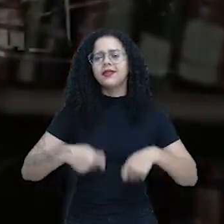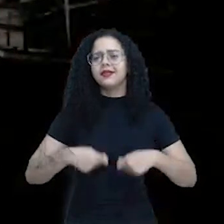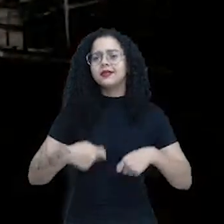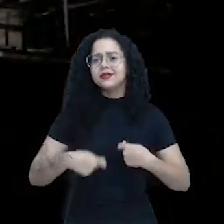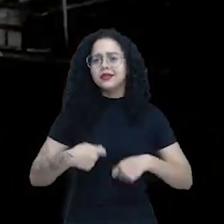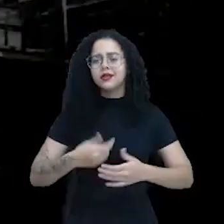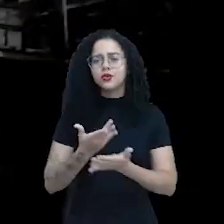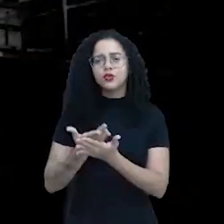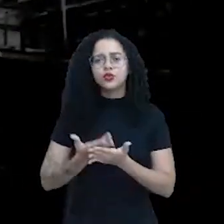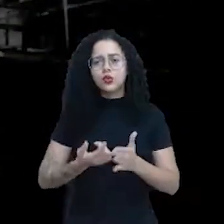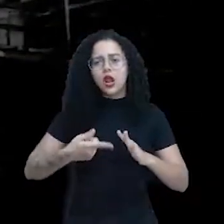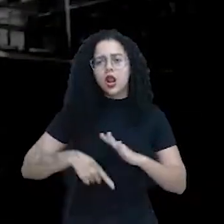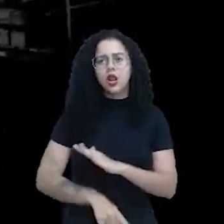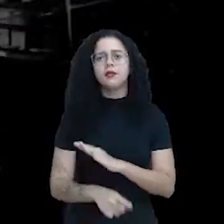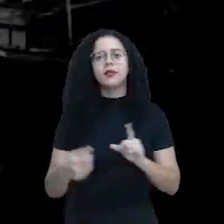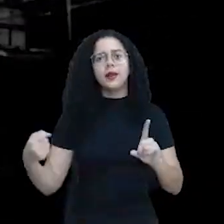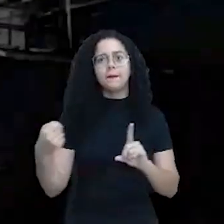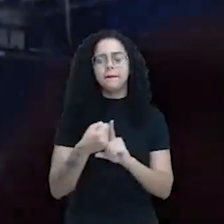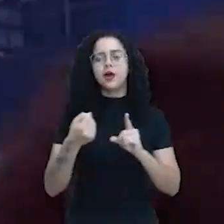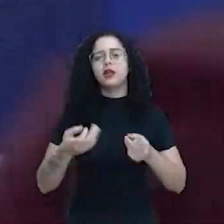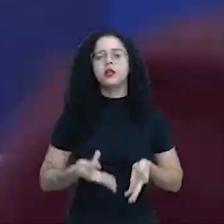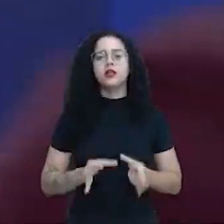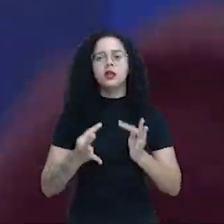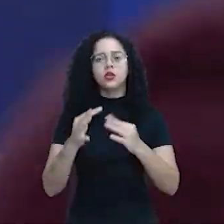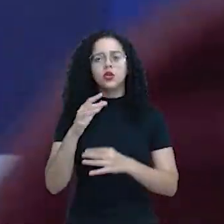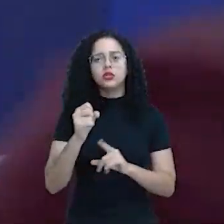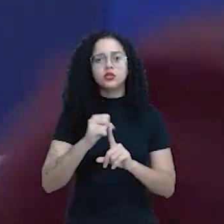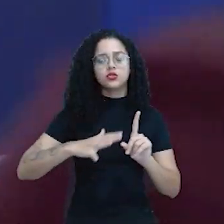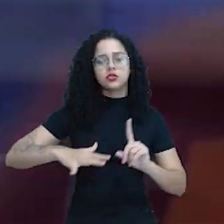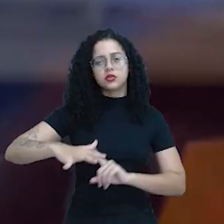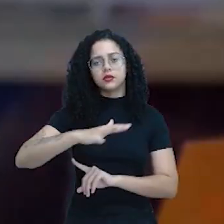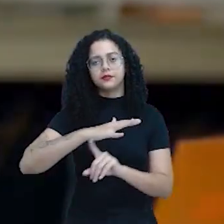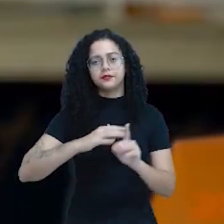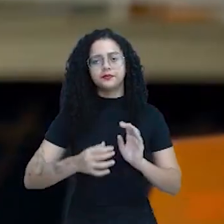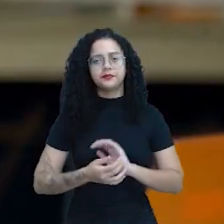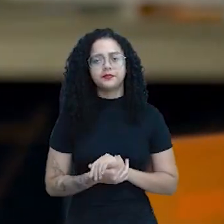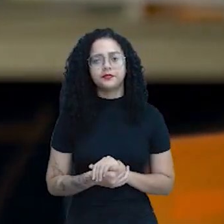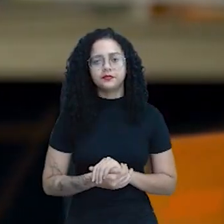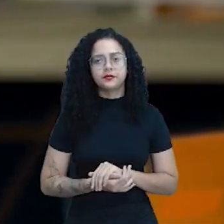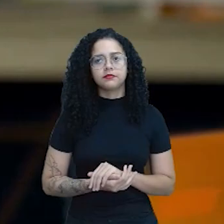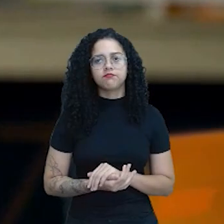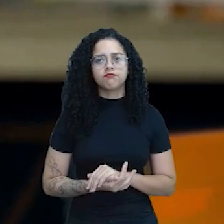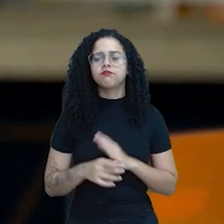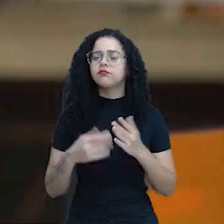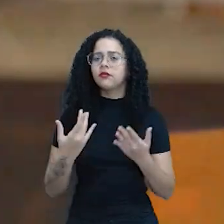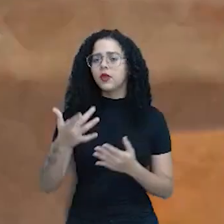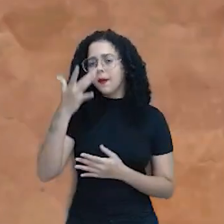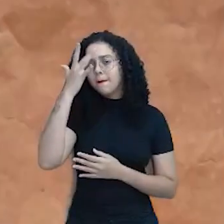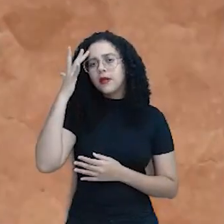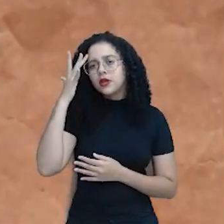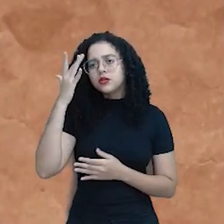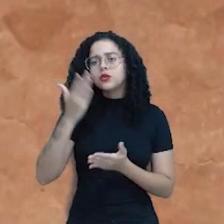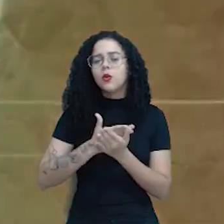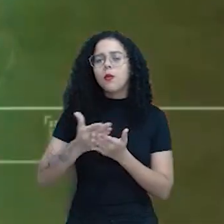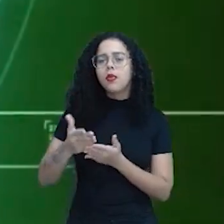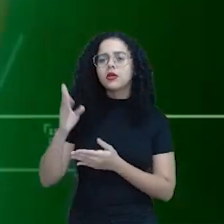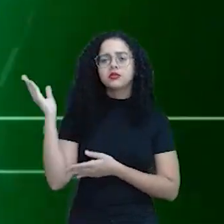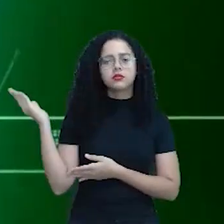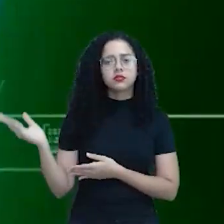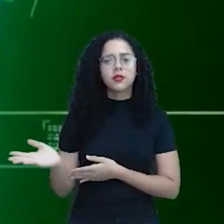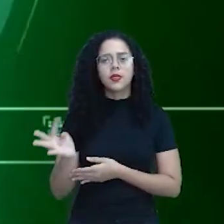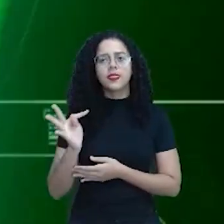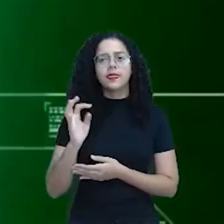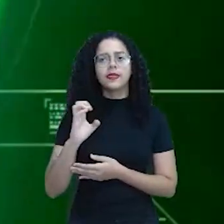do estudo do impacto da tecnologia nas sociedades. Quem adota essa forma de pensamento, a